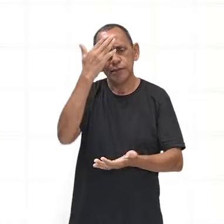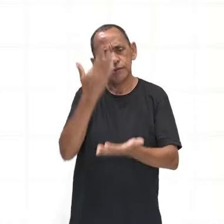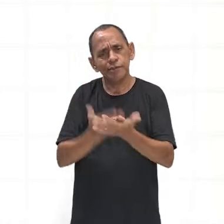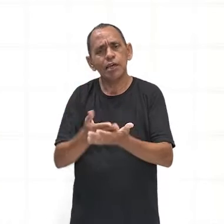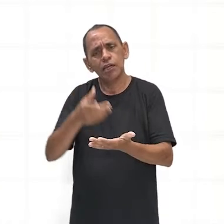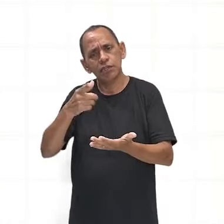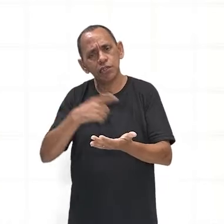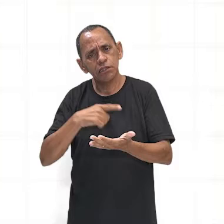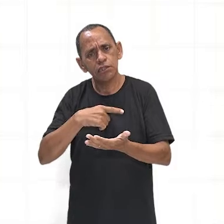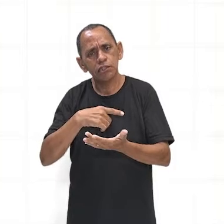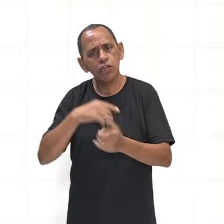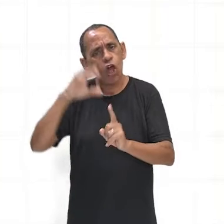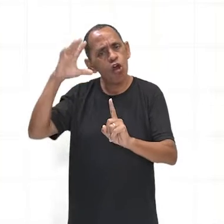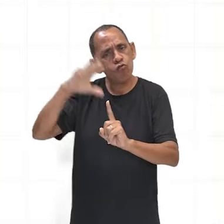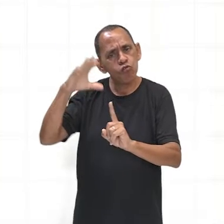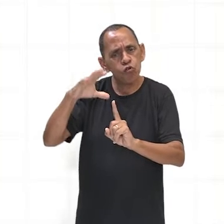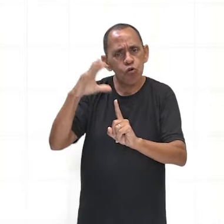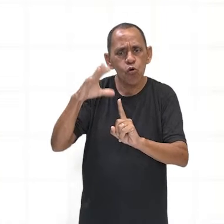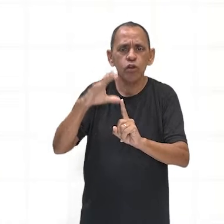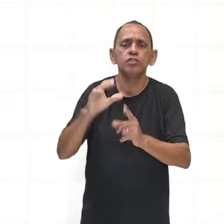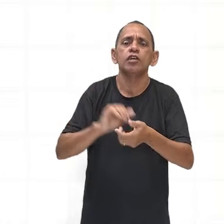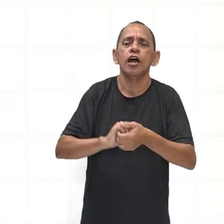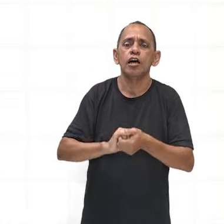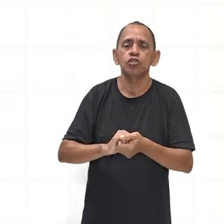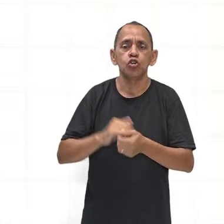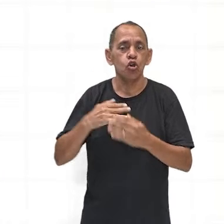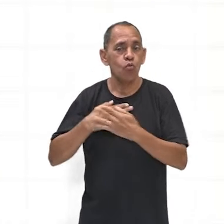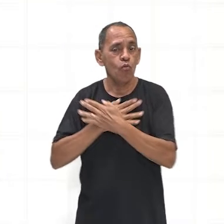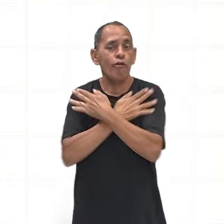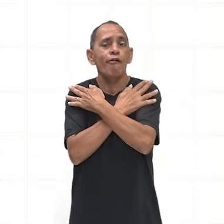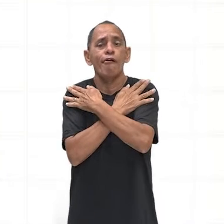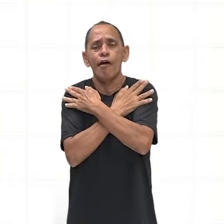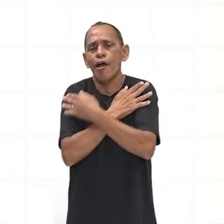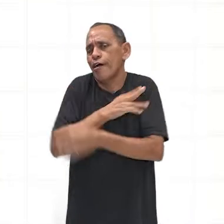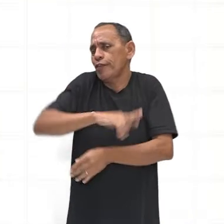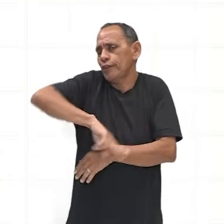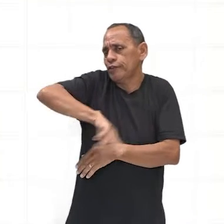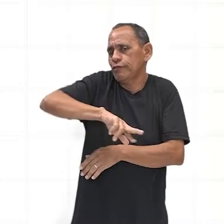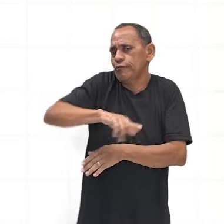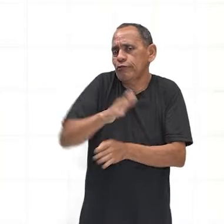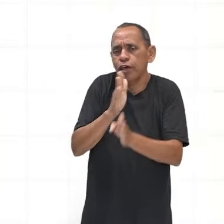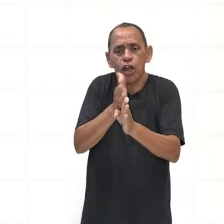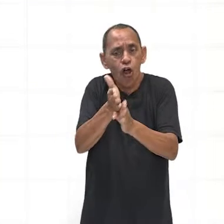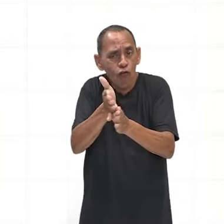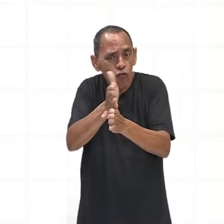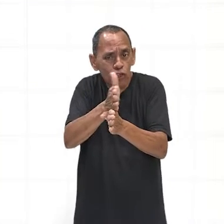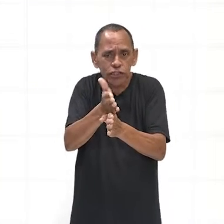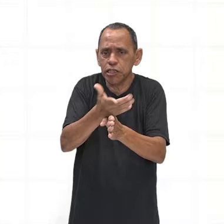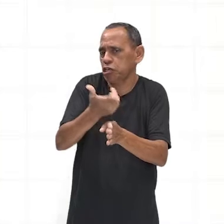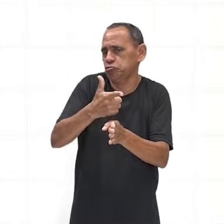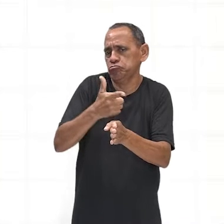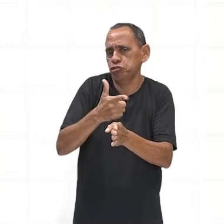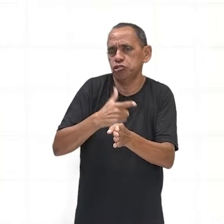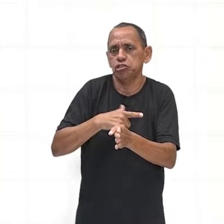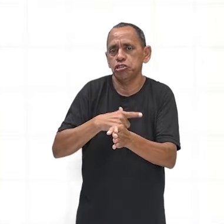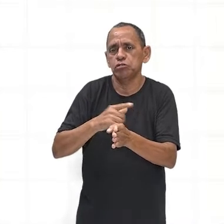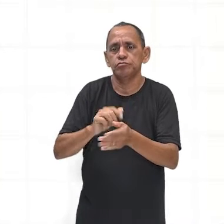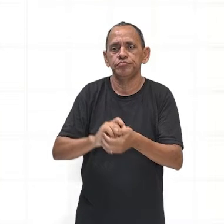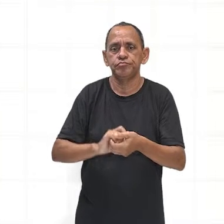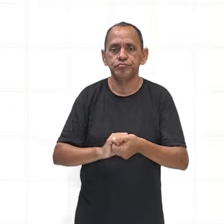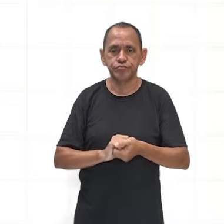não tenham se tornado um grande império com fronteiras demarcadas como outras civilizações da